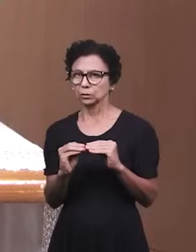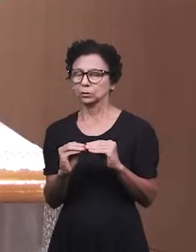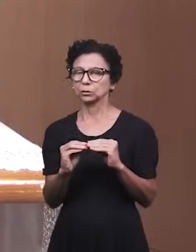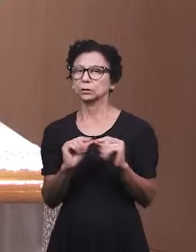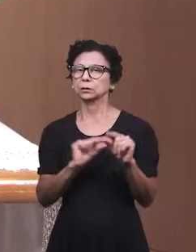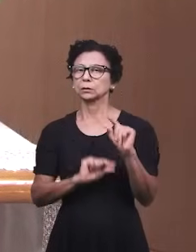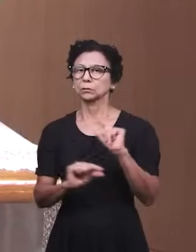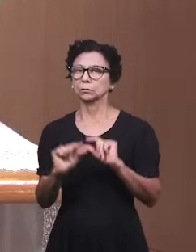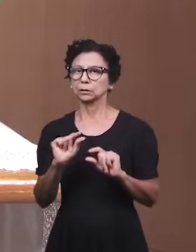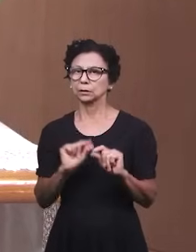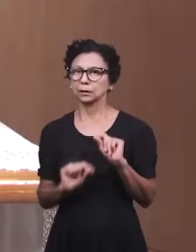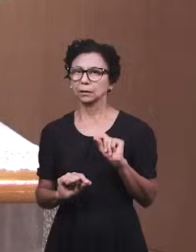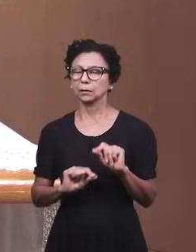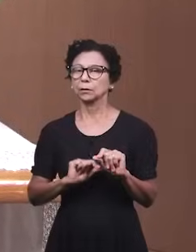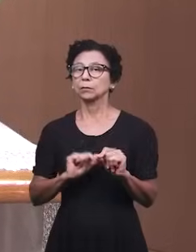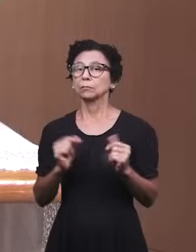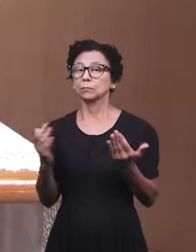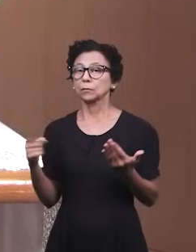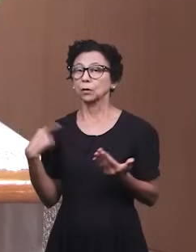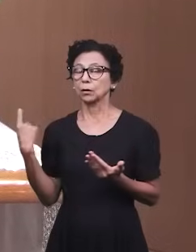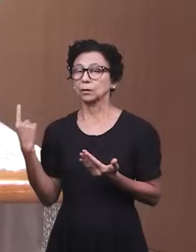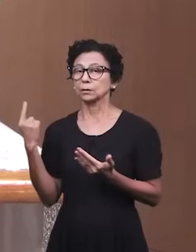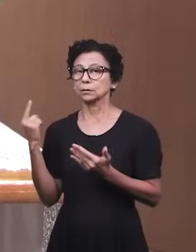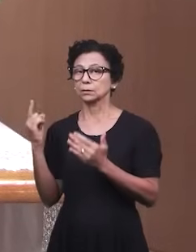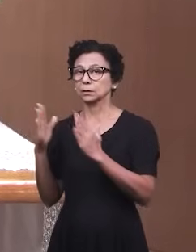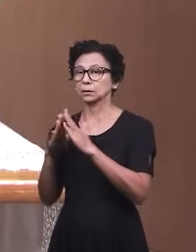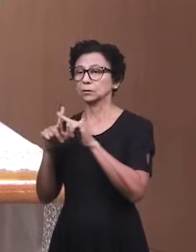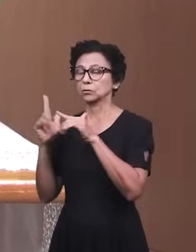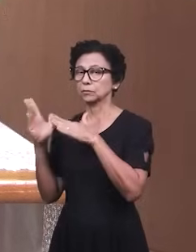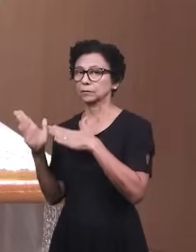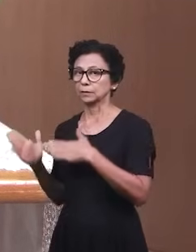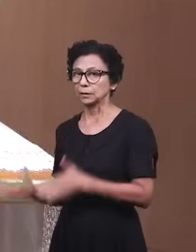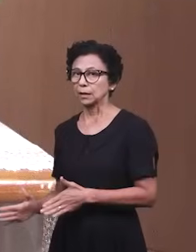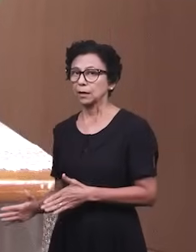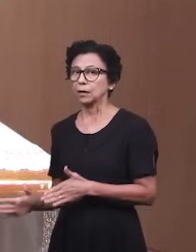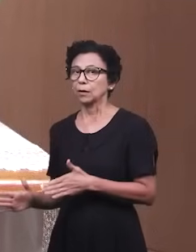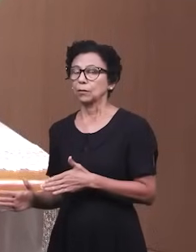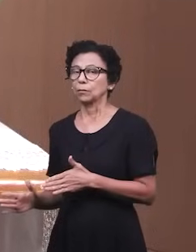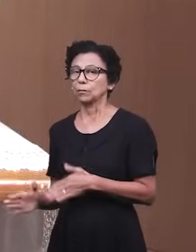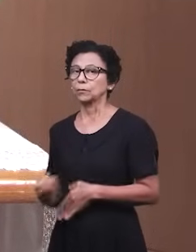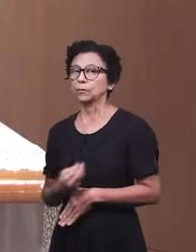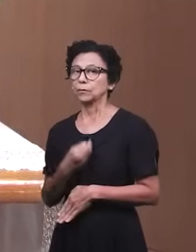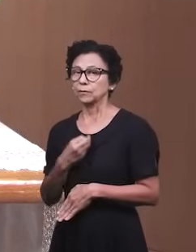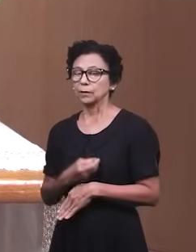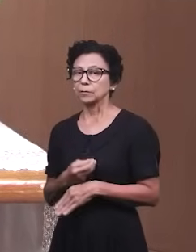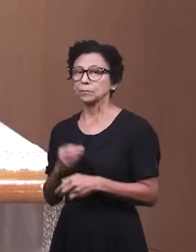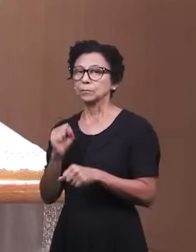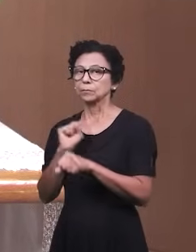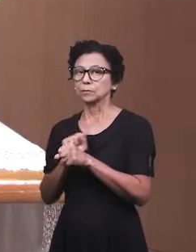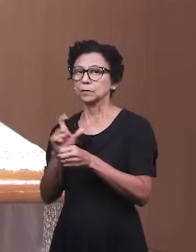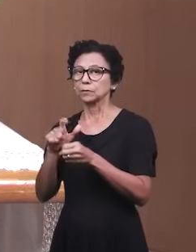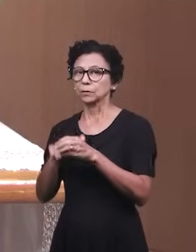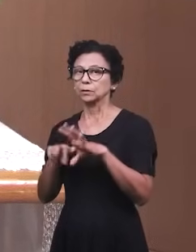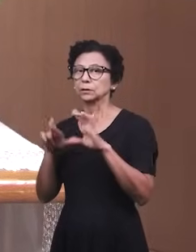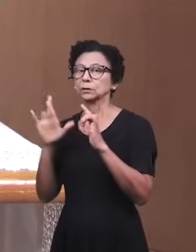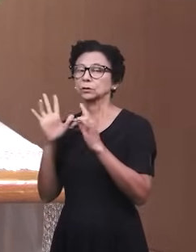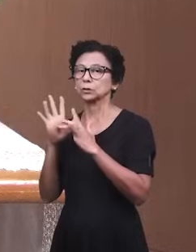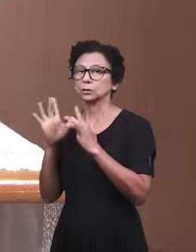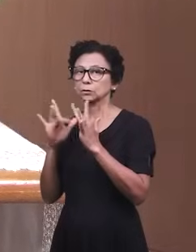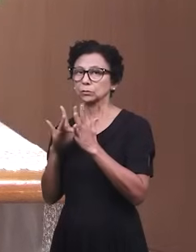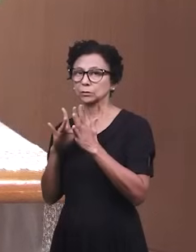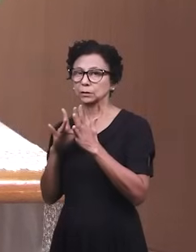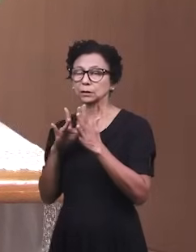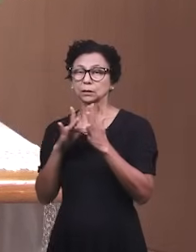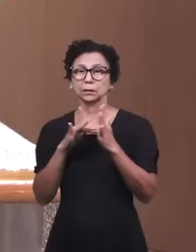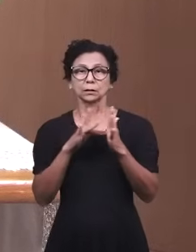agora em que o mundo vive das trevas, onde não há comunhão, não